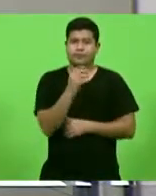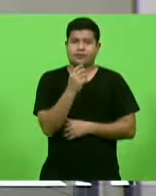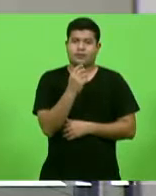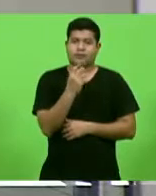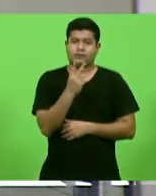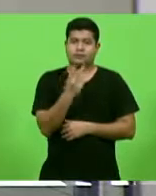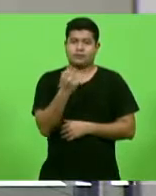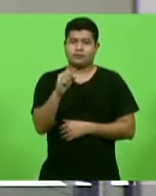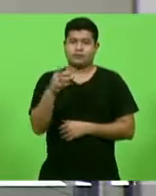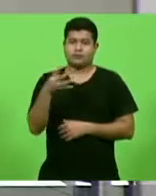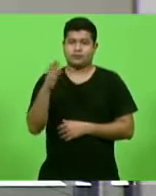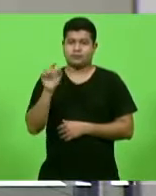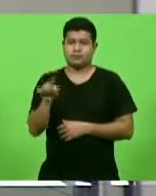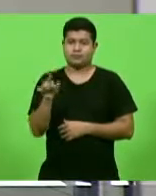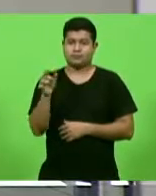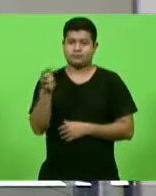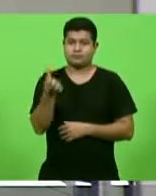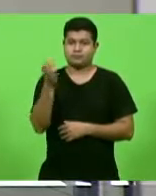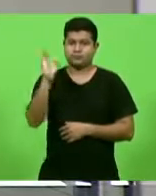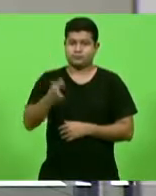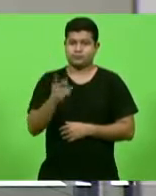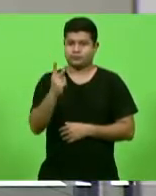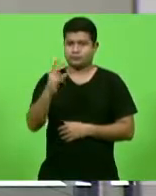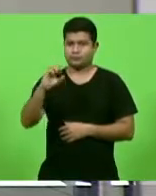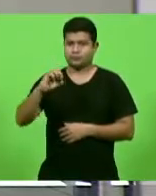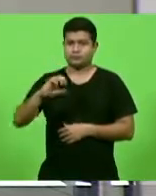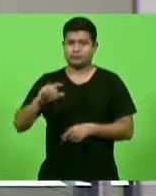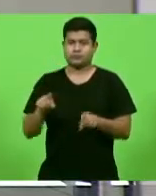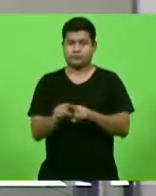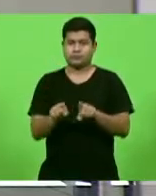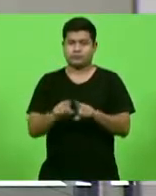374.6/2019, autor deputado Kennedy Nunes. Projeto de Lei